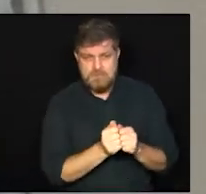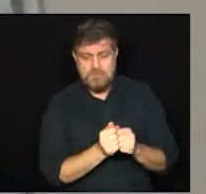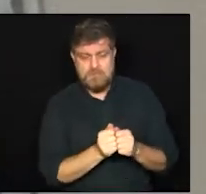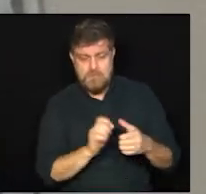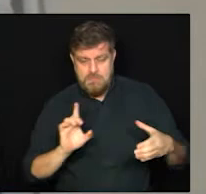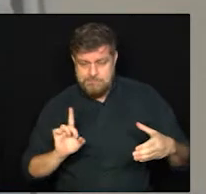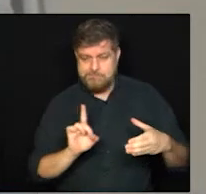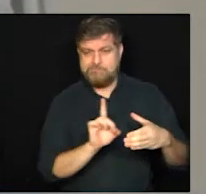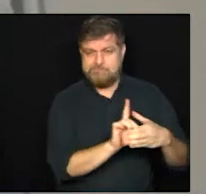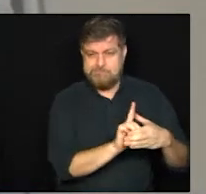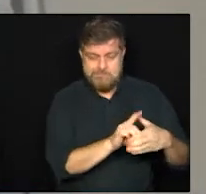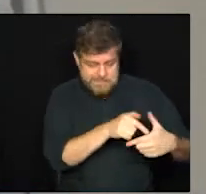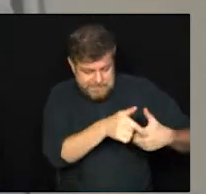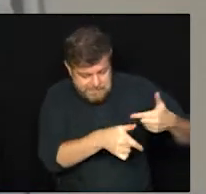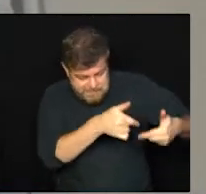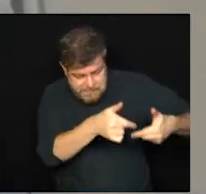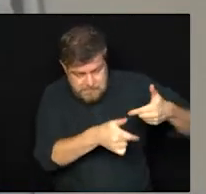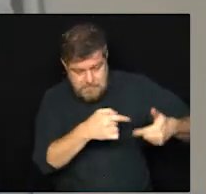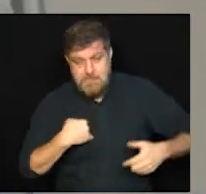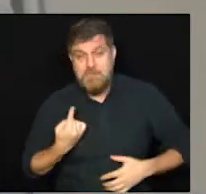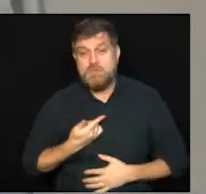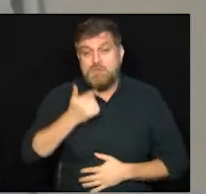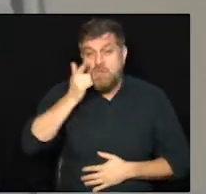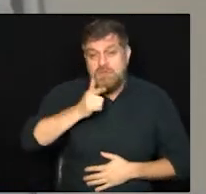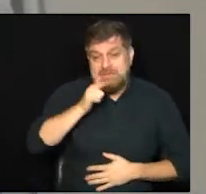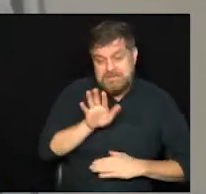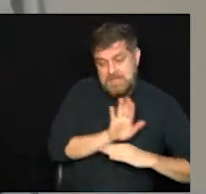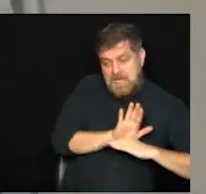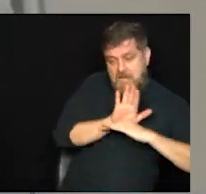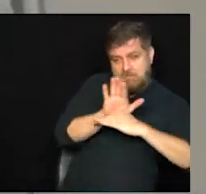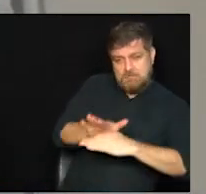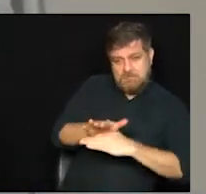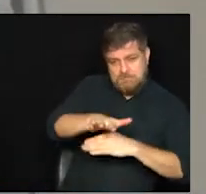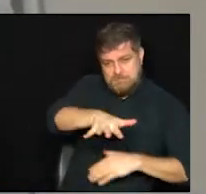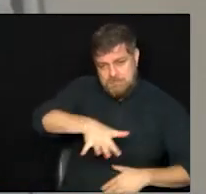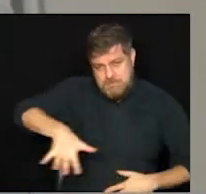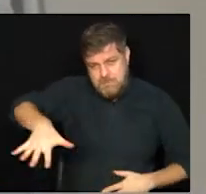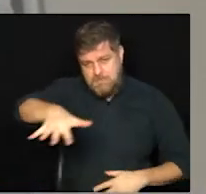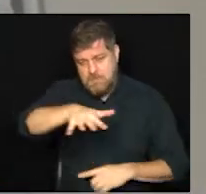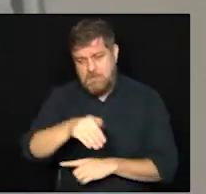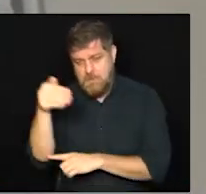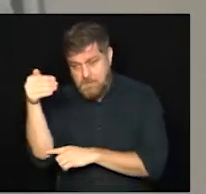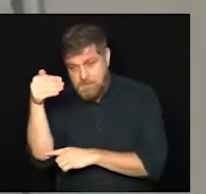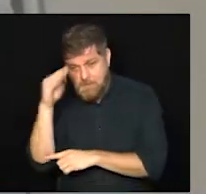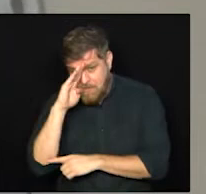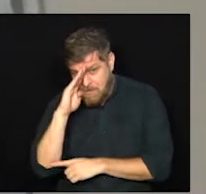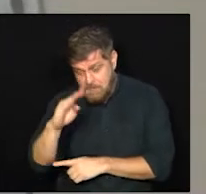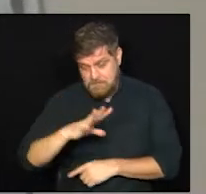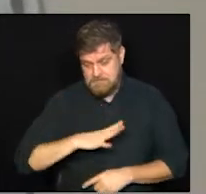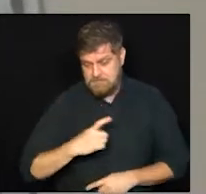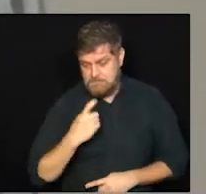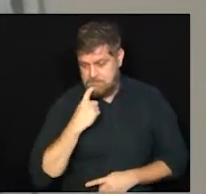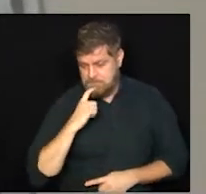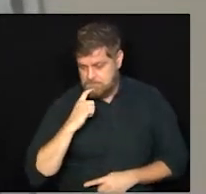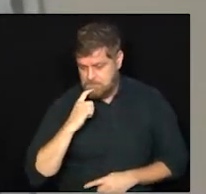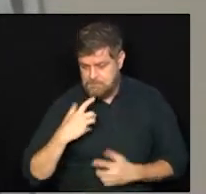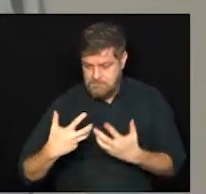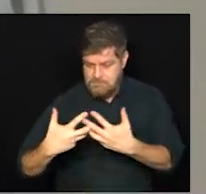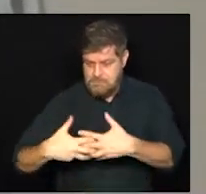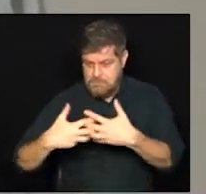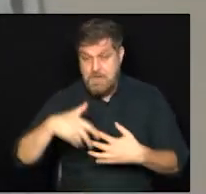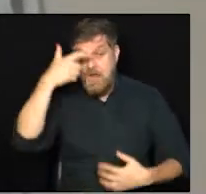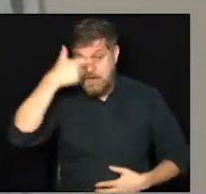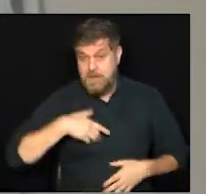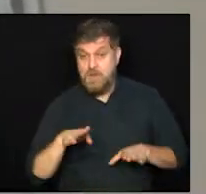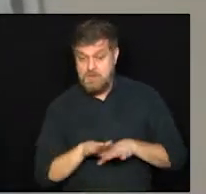de trabalho, possamos aí estar ajudando o setor e ajudando o nosso município nessa retomada. Também sou comerciante